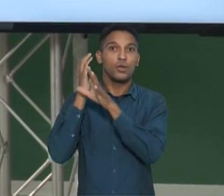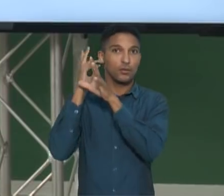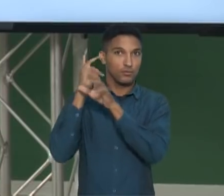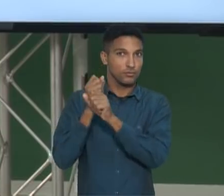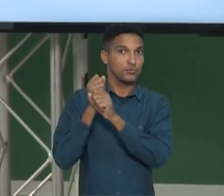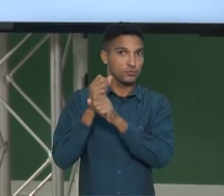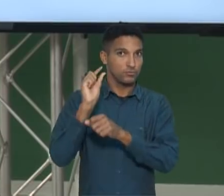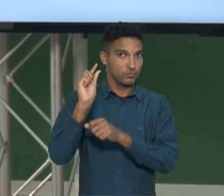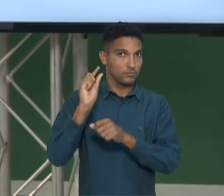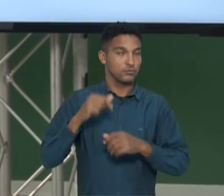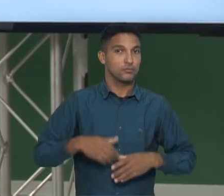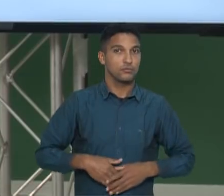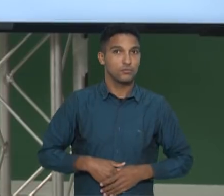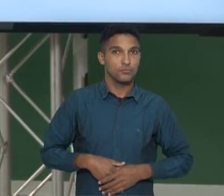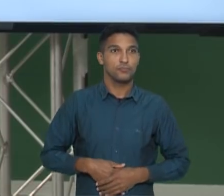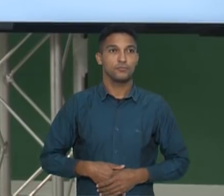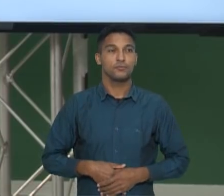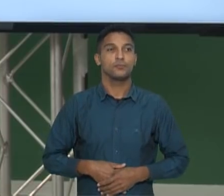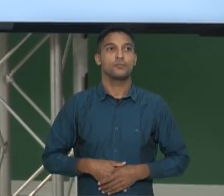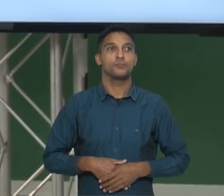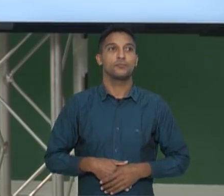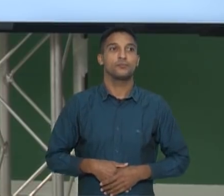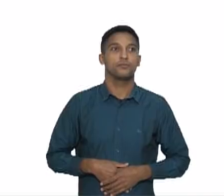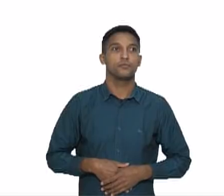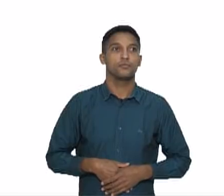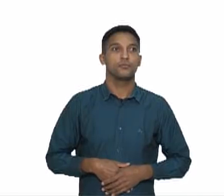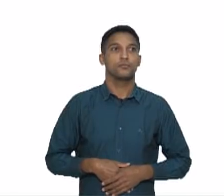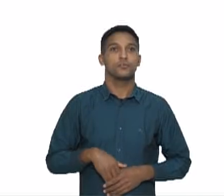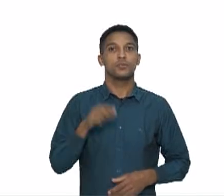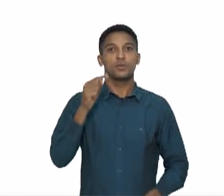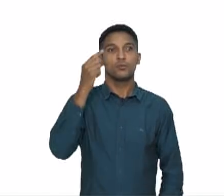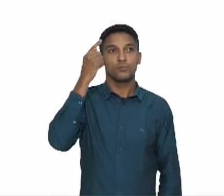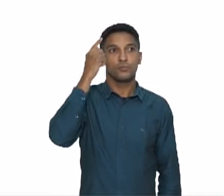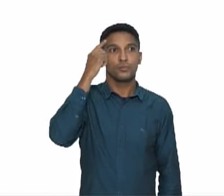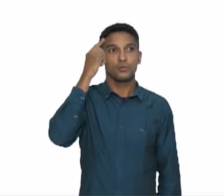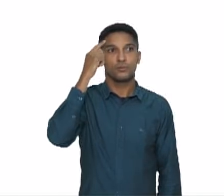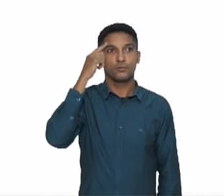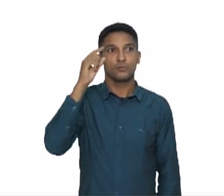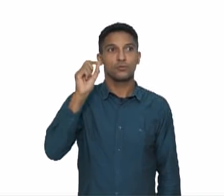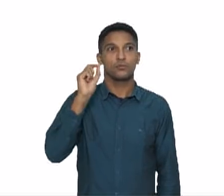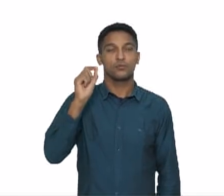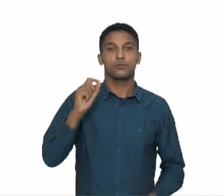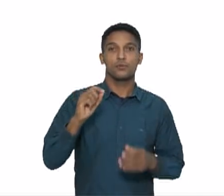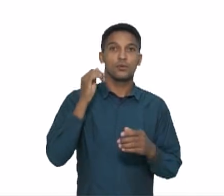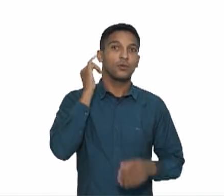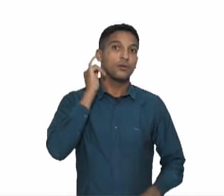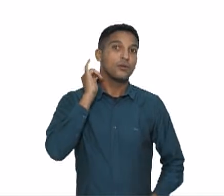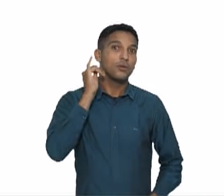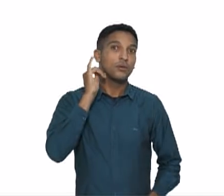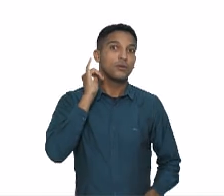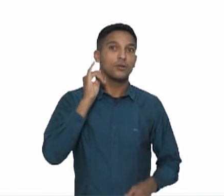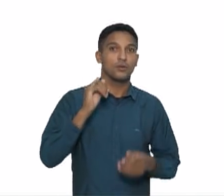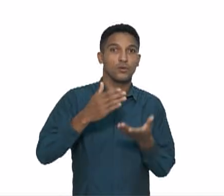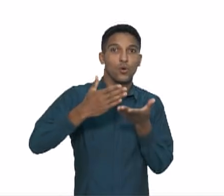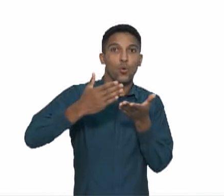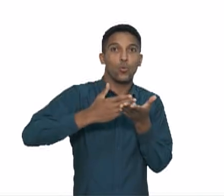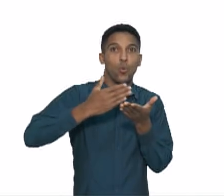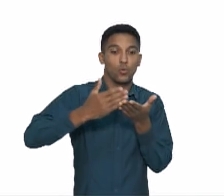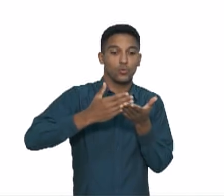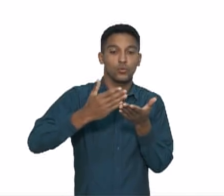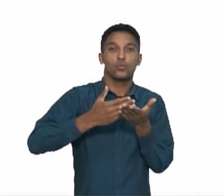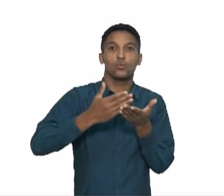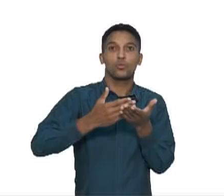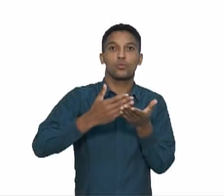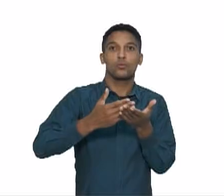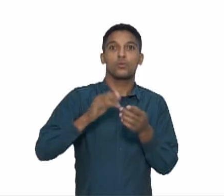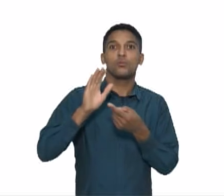disso. Para mais uma questão assim para a gente pensar em tudo isso. Nesse conto, de que forma você descreveria o